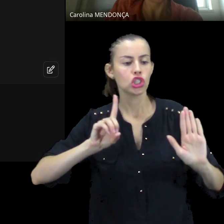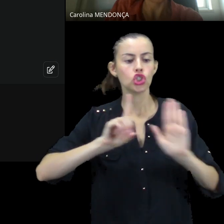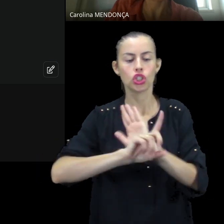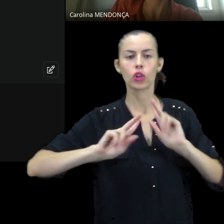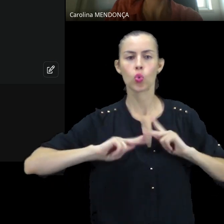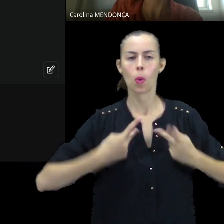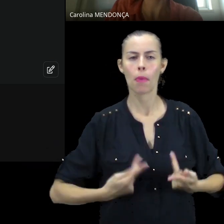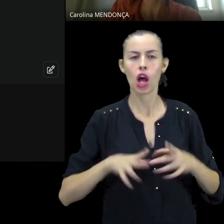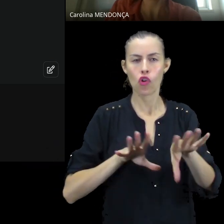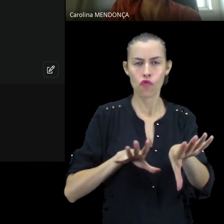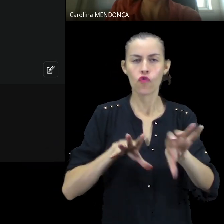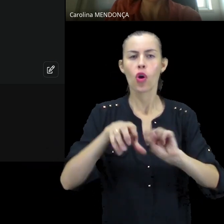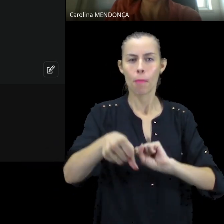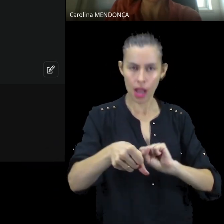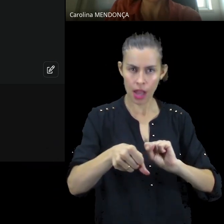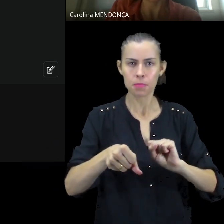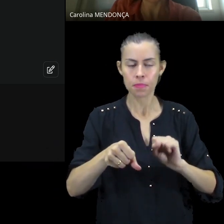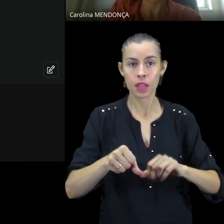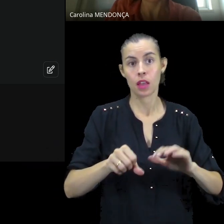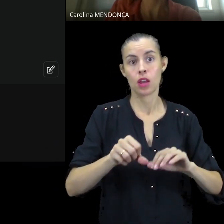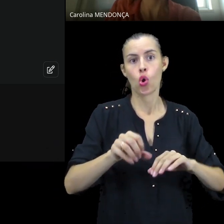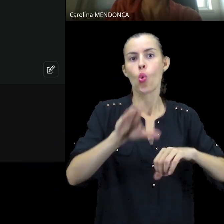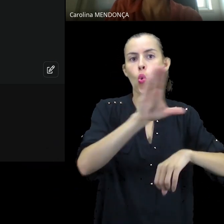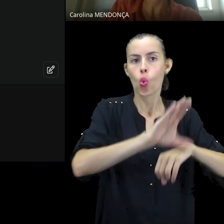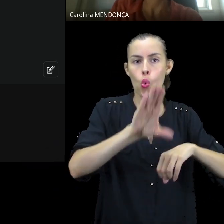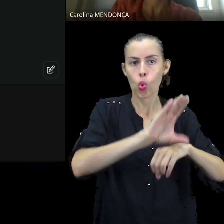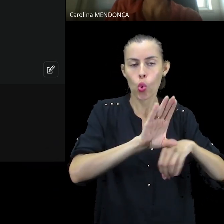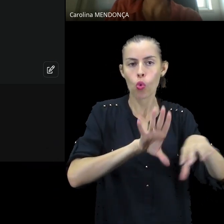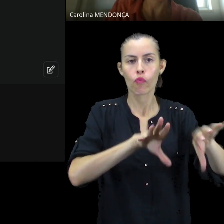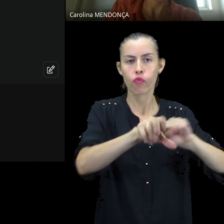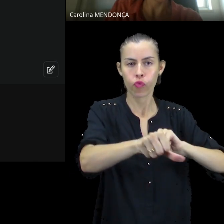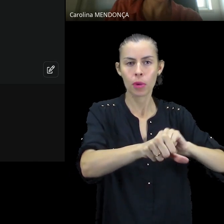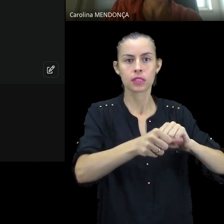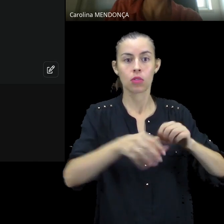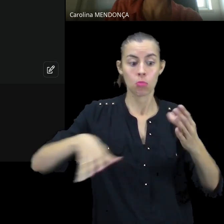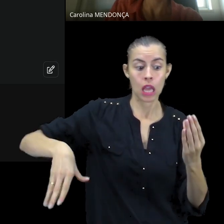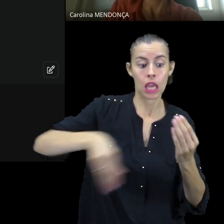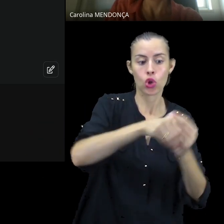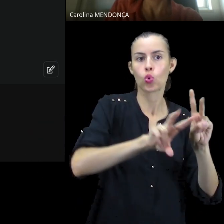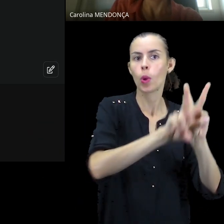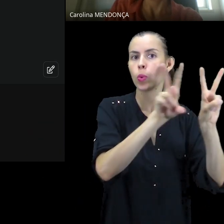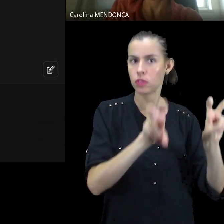direitos humanos, da formação para a cidadania nos cursos de graduação, mas também falar sobre extensão,